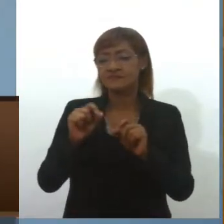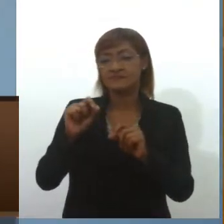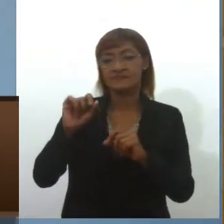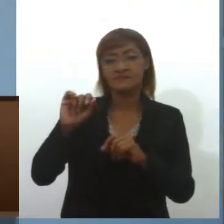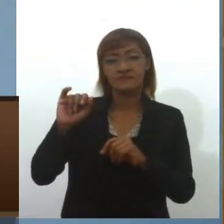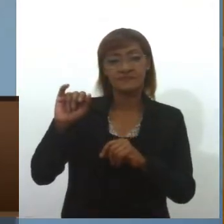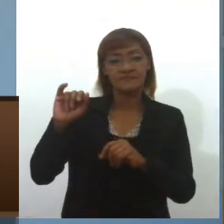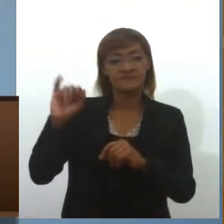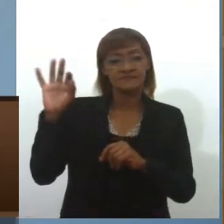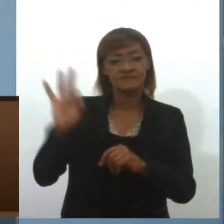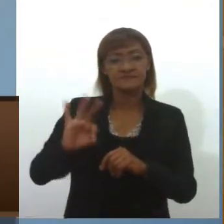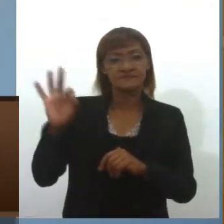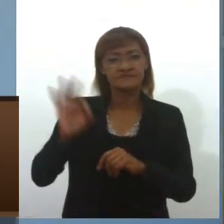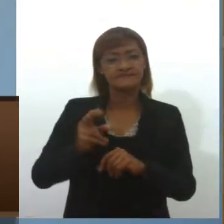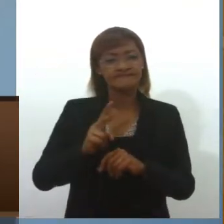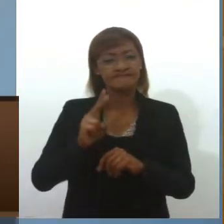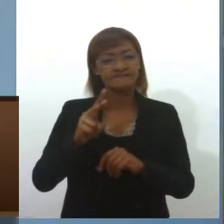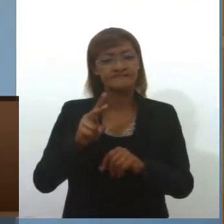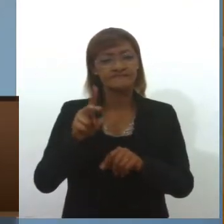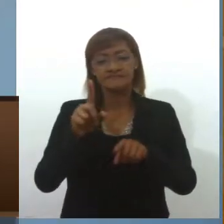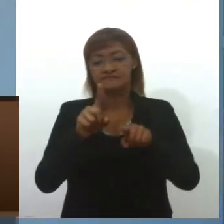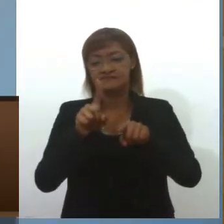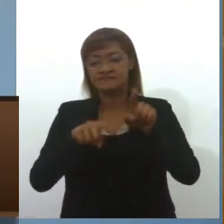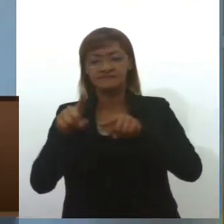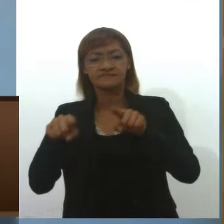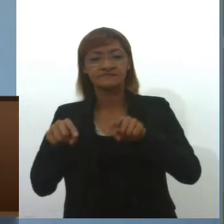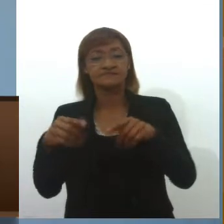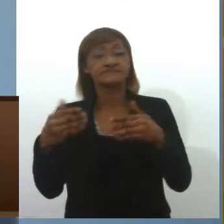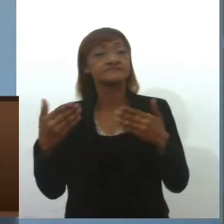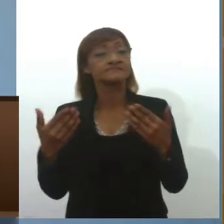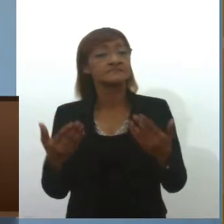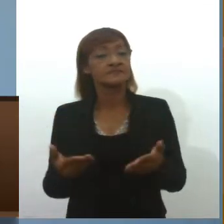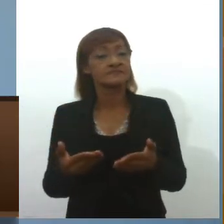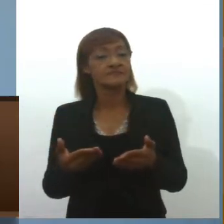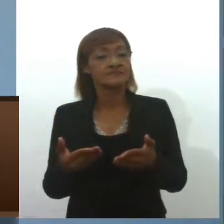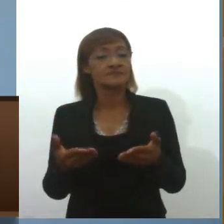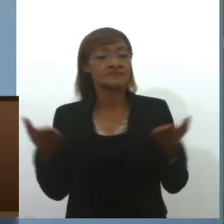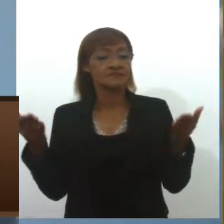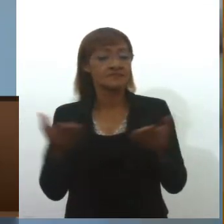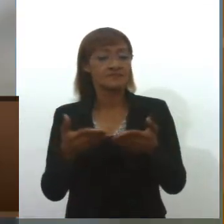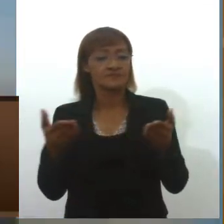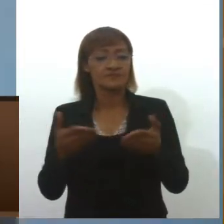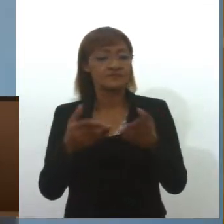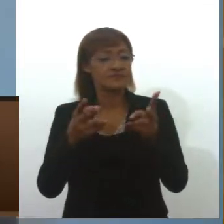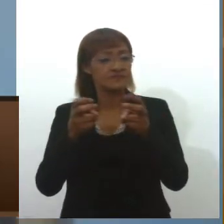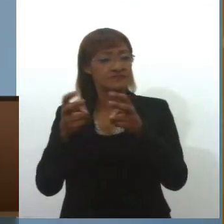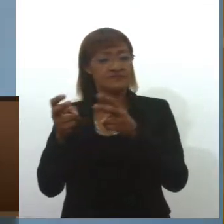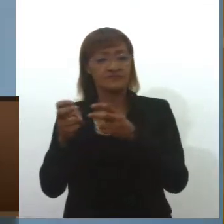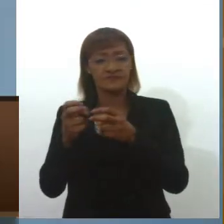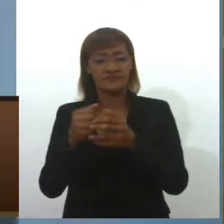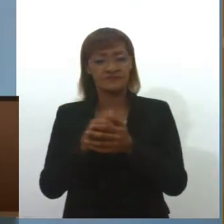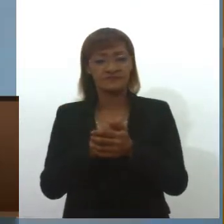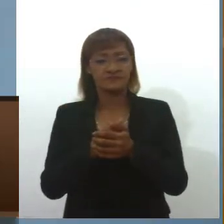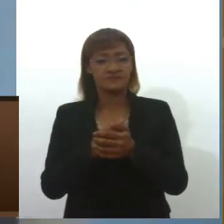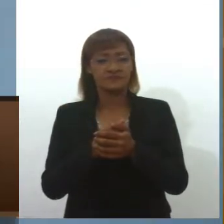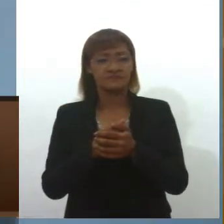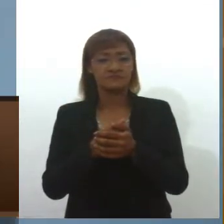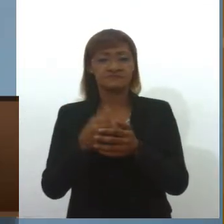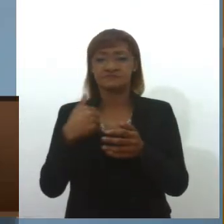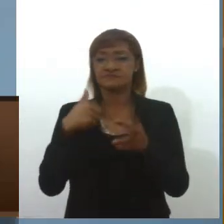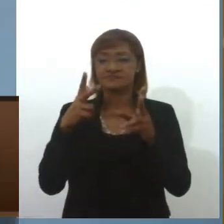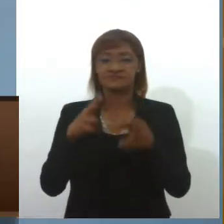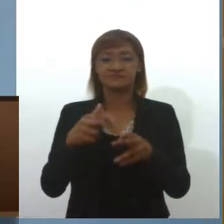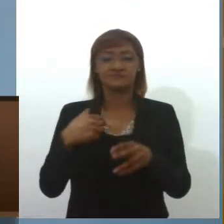sempre variando com alta volatilidade, como está agora. E aí, olhar agora para o Banco Central e fazer cara feia, como eu faço, como